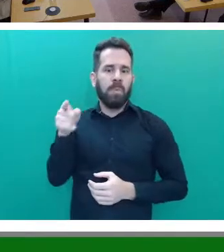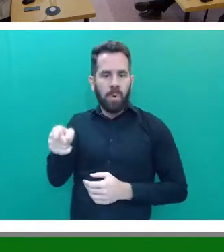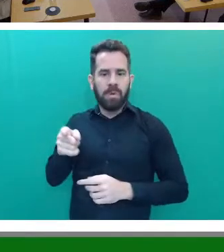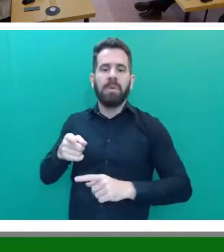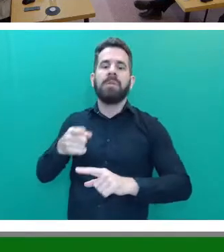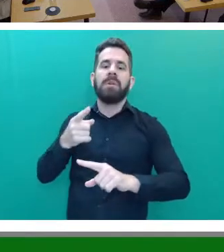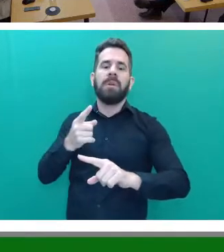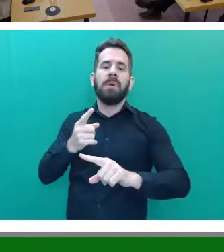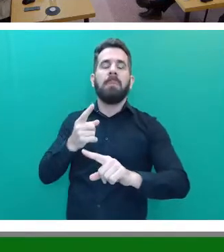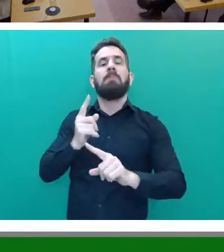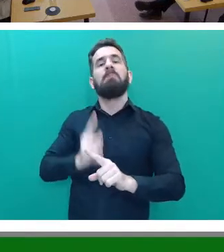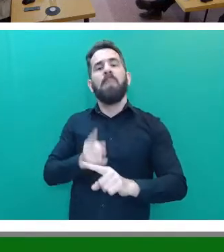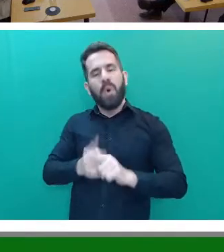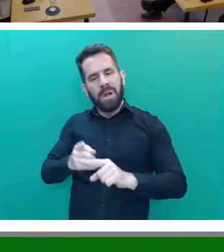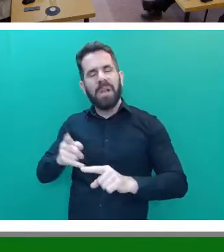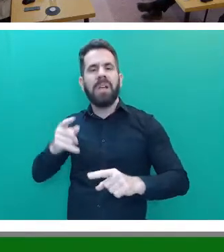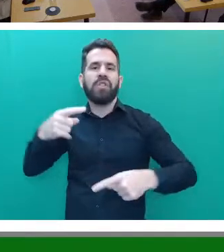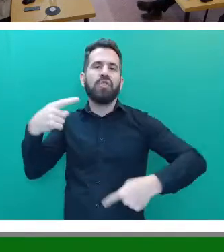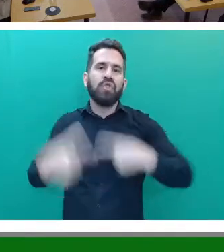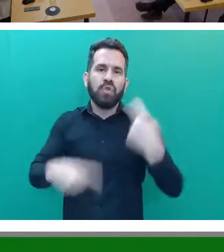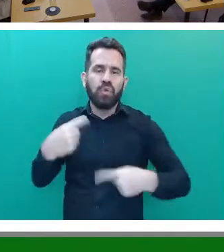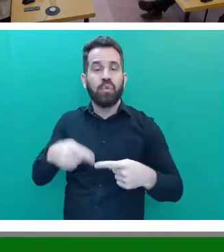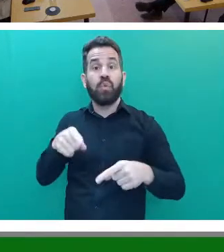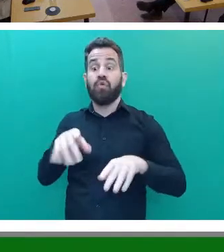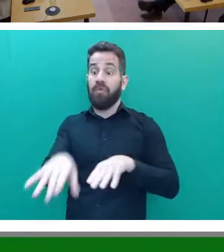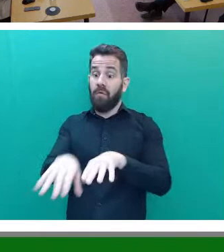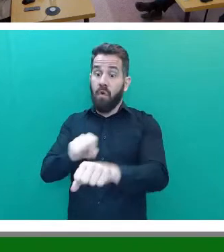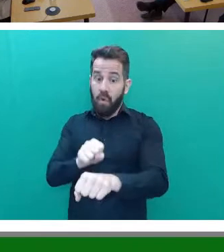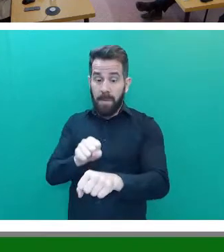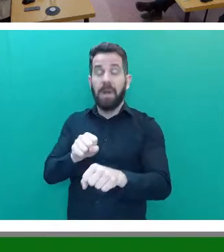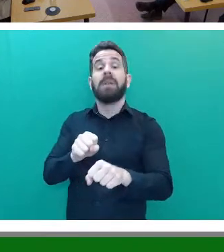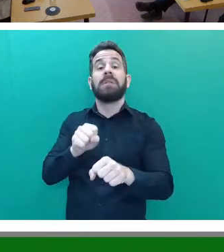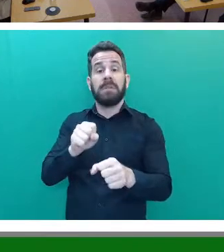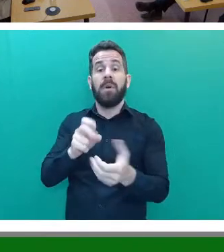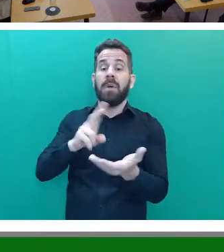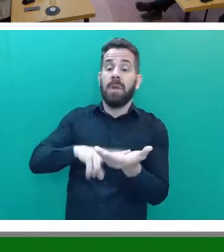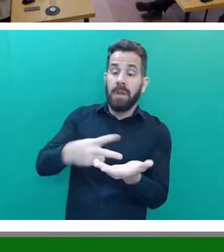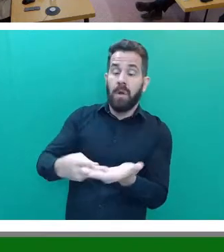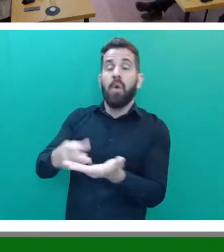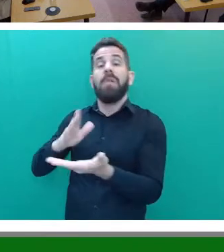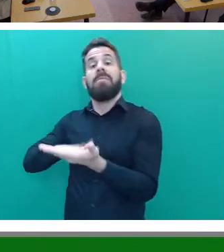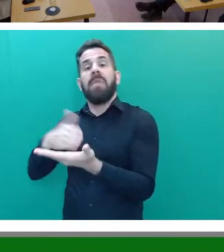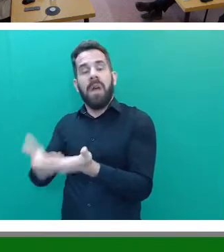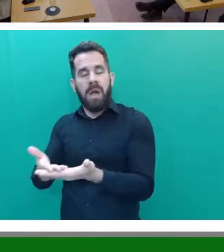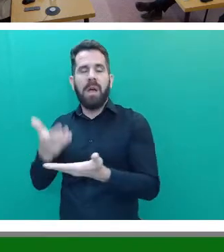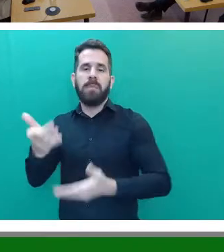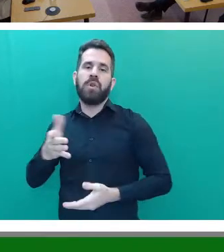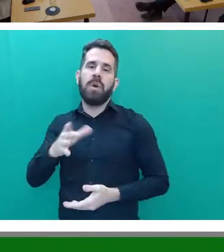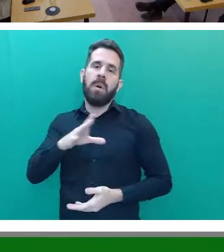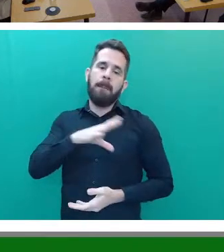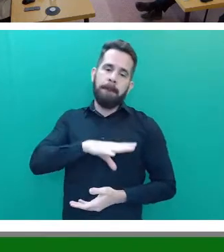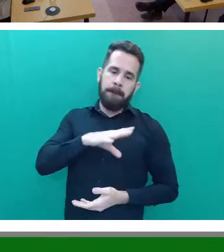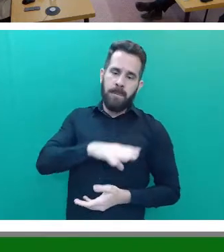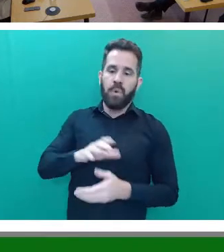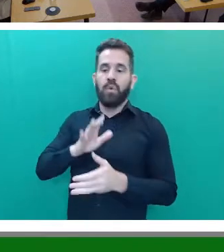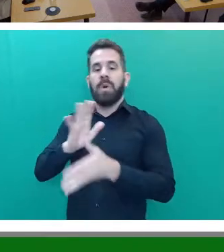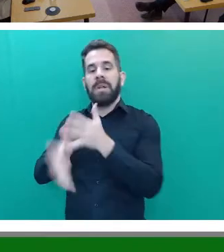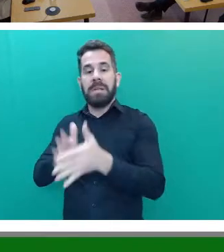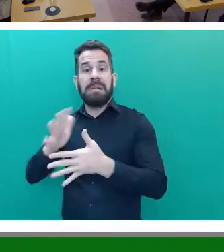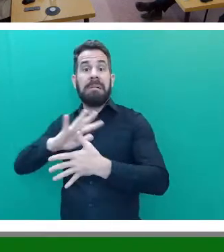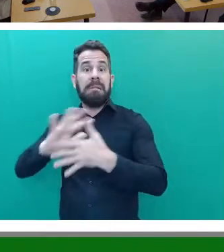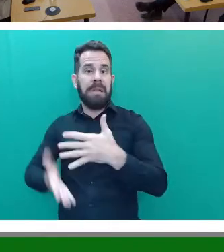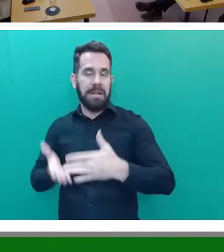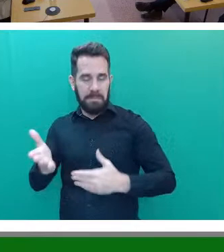formação de intérpretes e de tradutores de língua do par, língua portuguesa, língua brasileira de sinais, Libras,